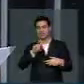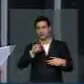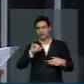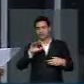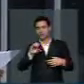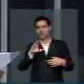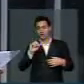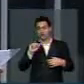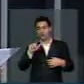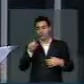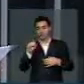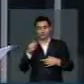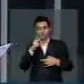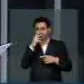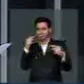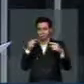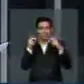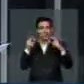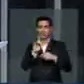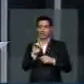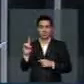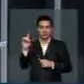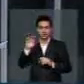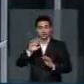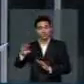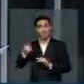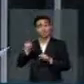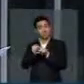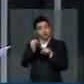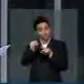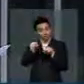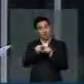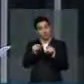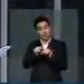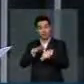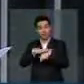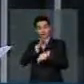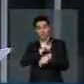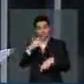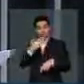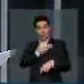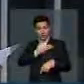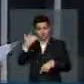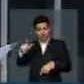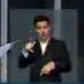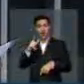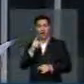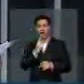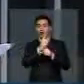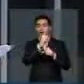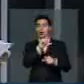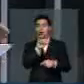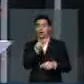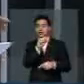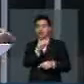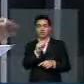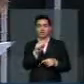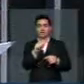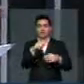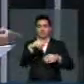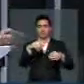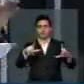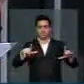verdadeiro Deus depois ele e seus amigos descobriram as lojas de discos onde iam ouvir